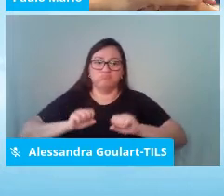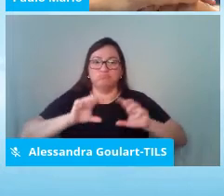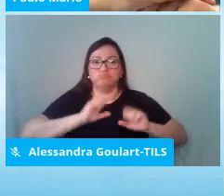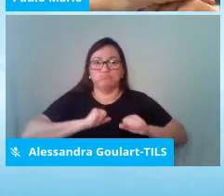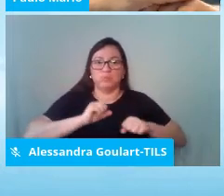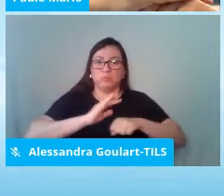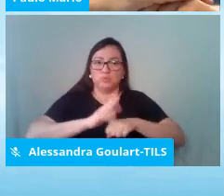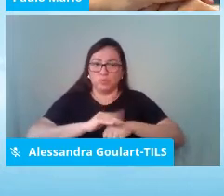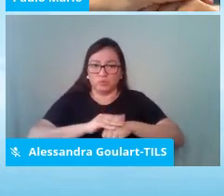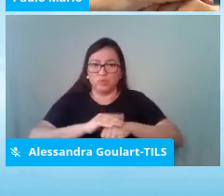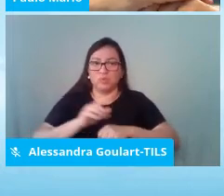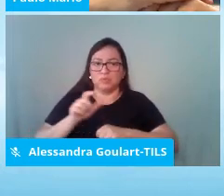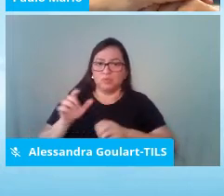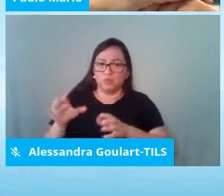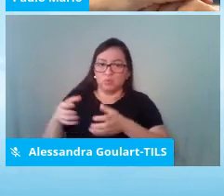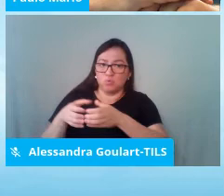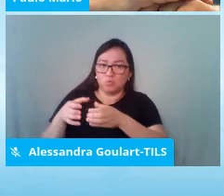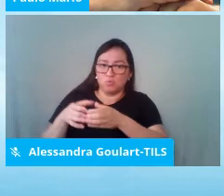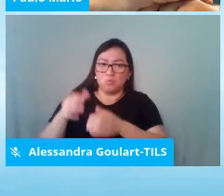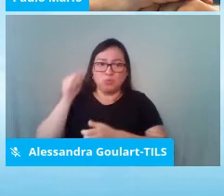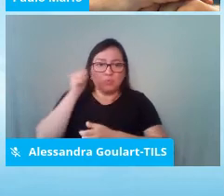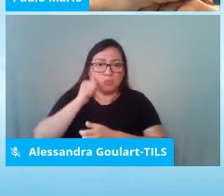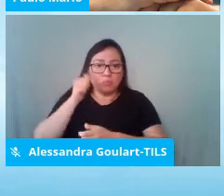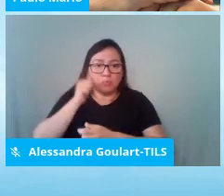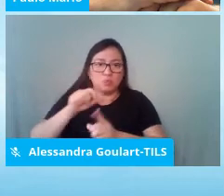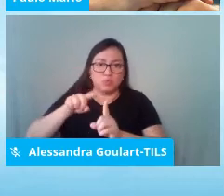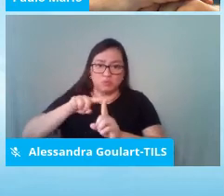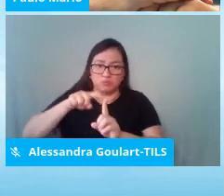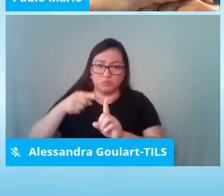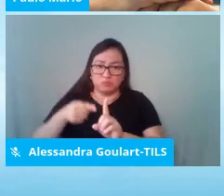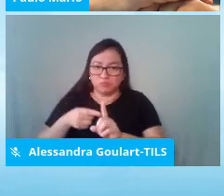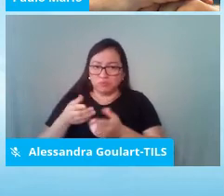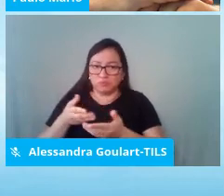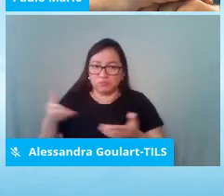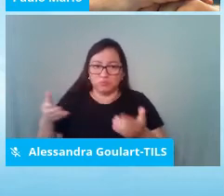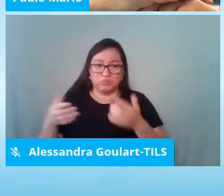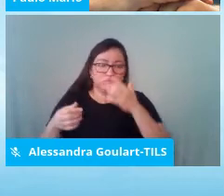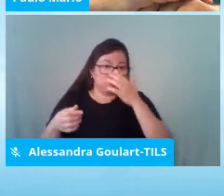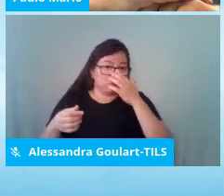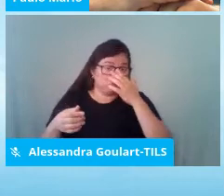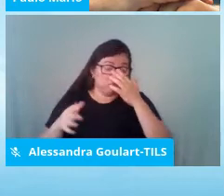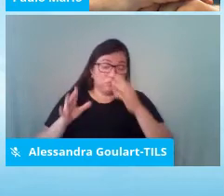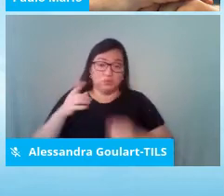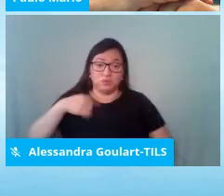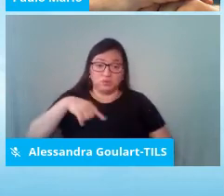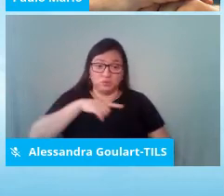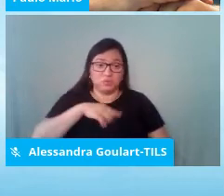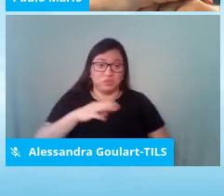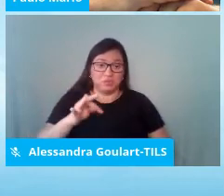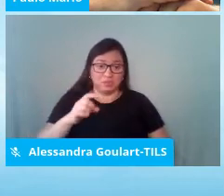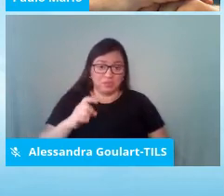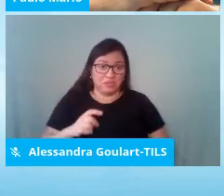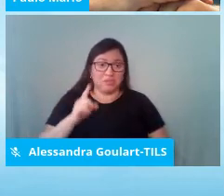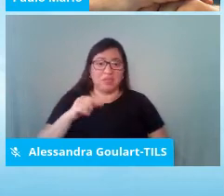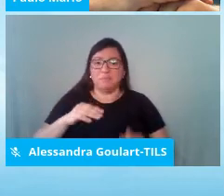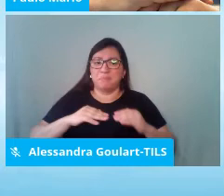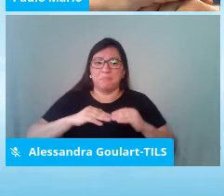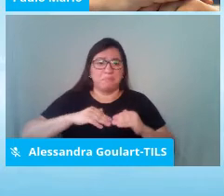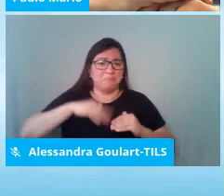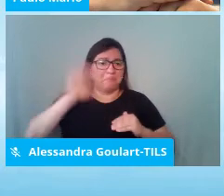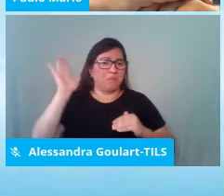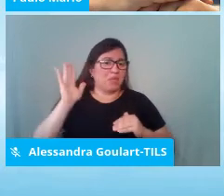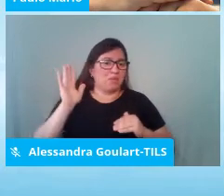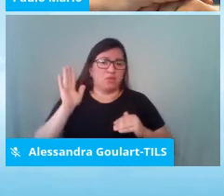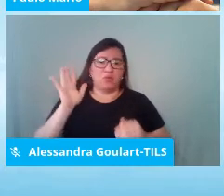nas mulheres gestantes, né? E que a gente tem que a nossa taxa é 7 vezes maior do que a taxa